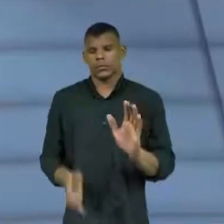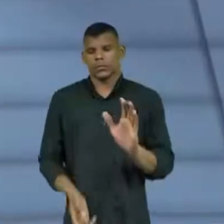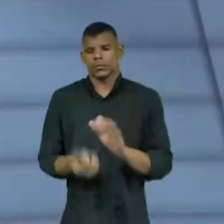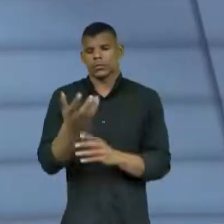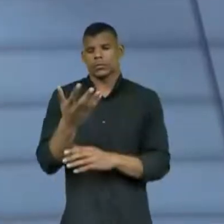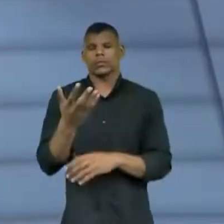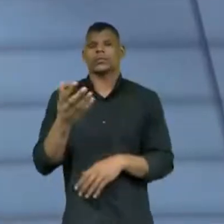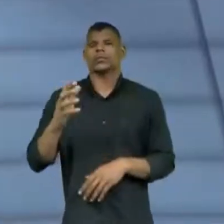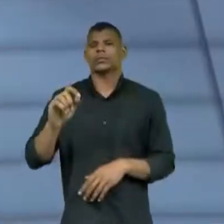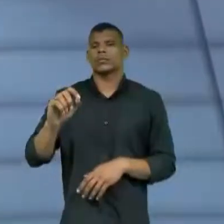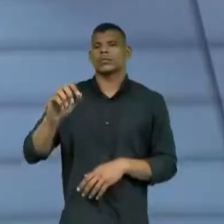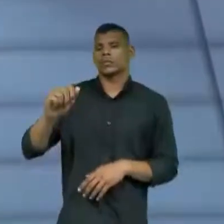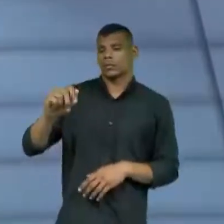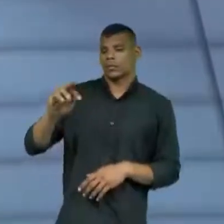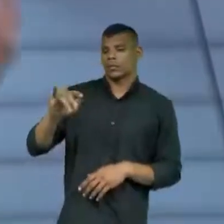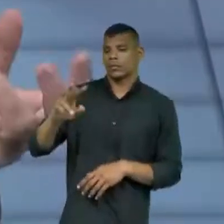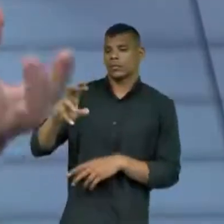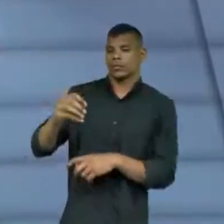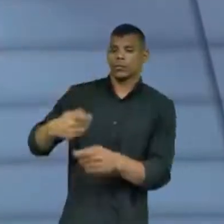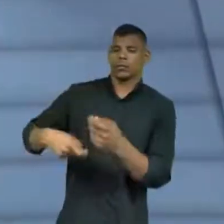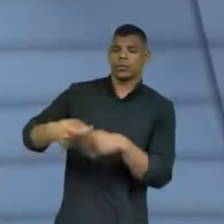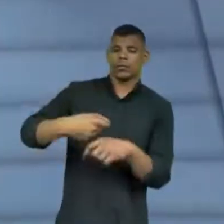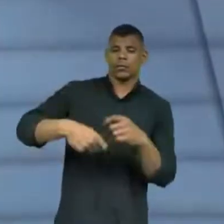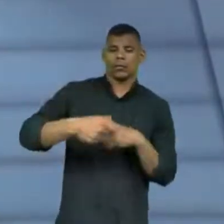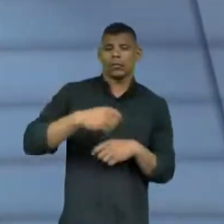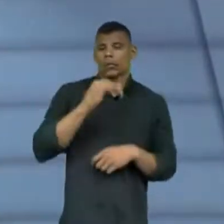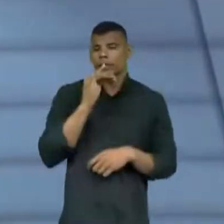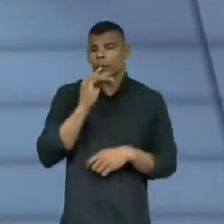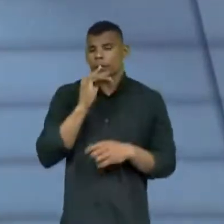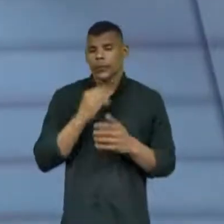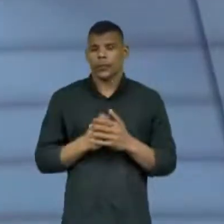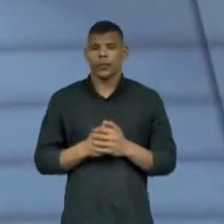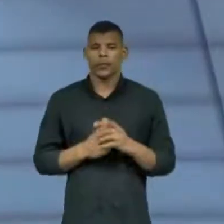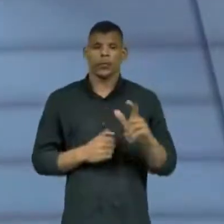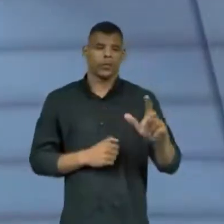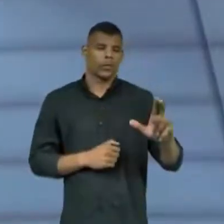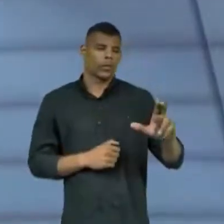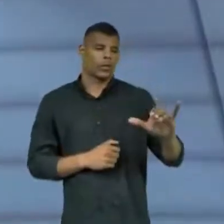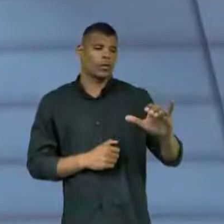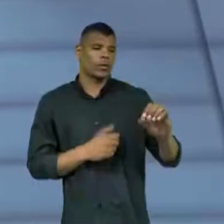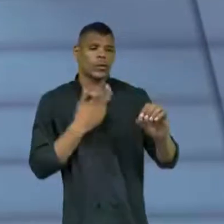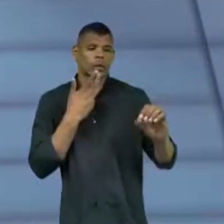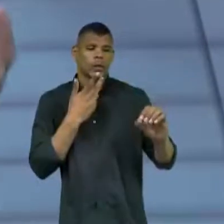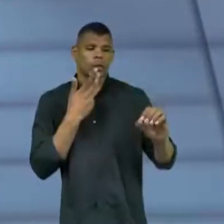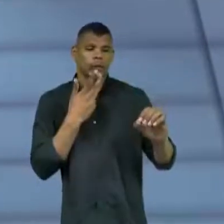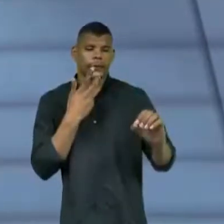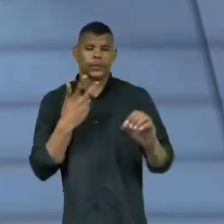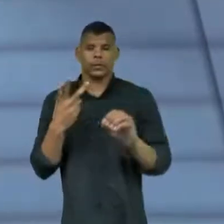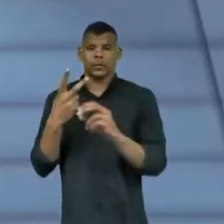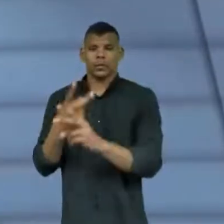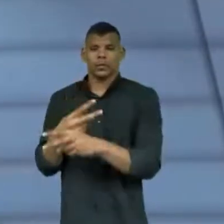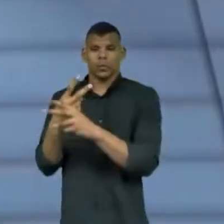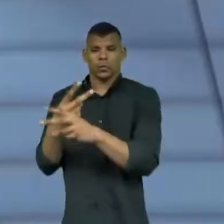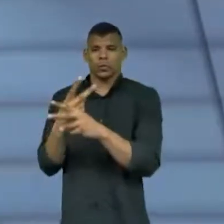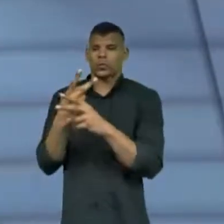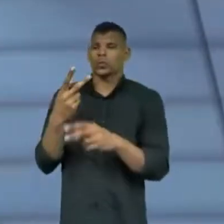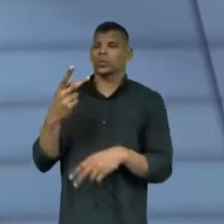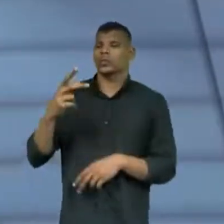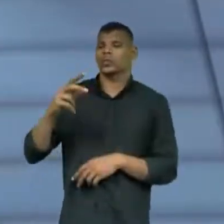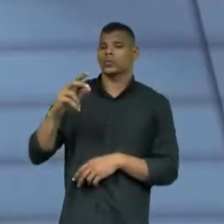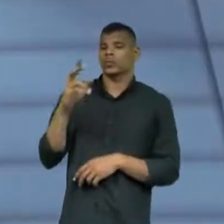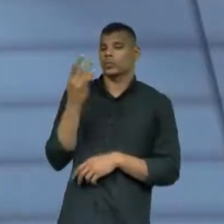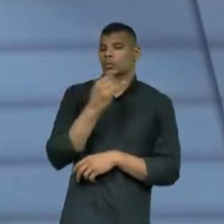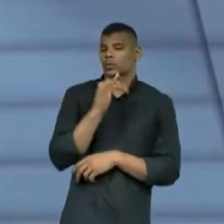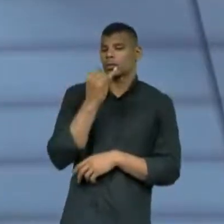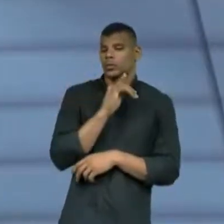ativo importante. E aí, juntando, por exemplo, o que o Lúcio falou aqui da eólica no mar, da geração de energia no